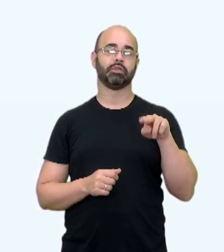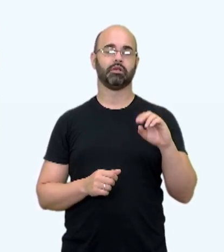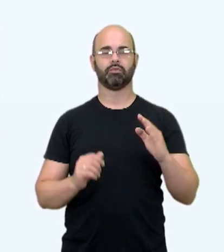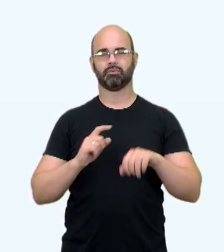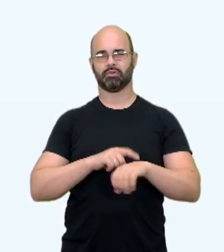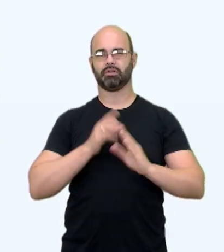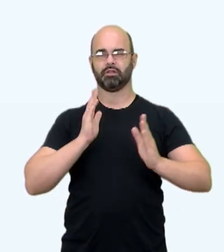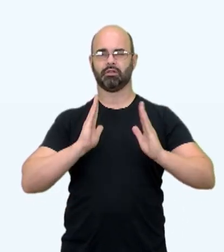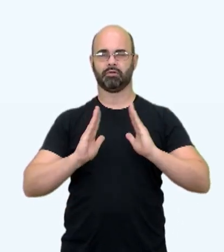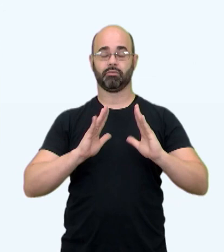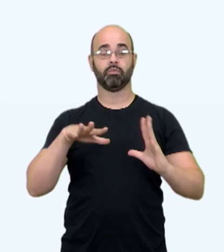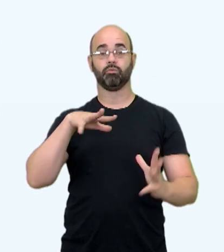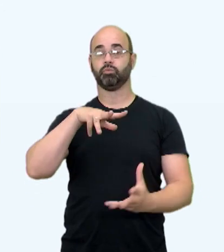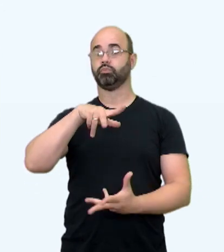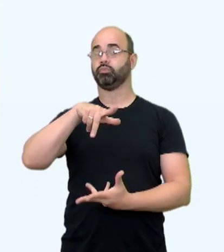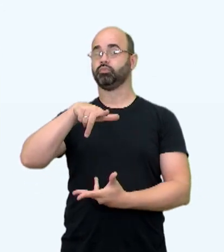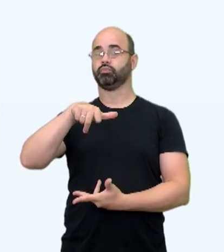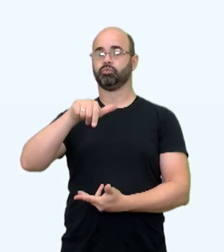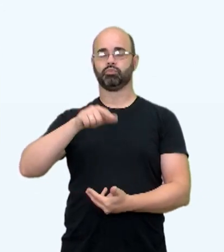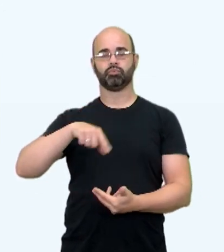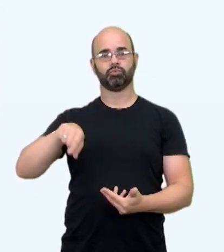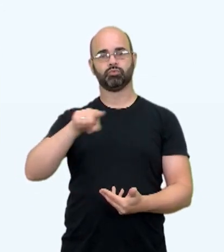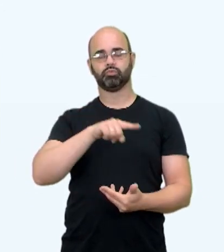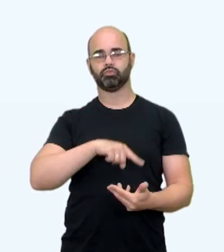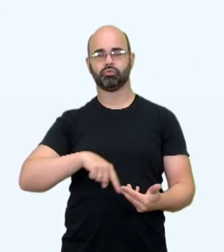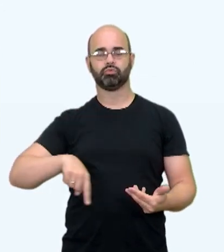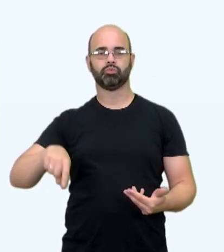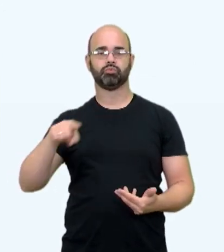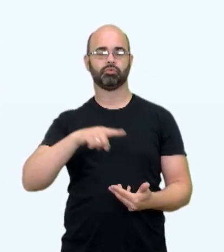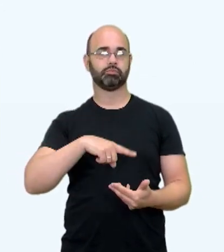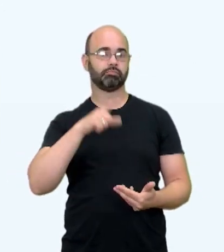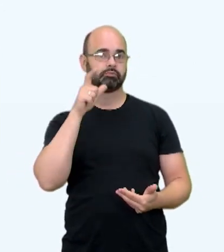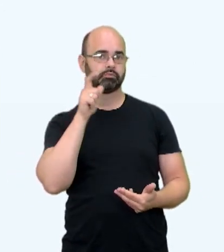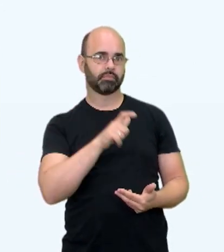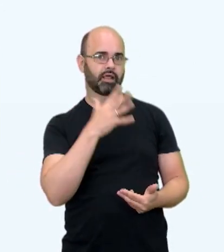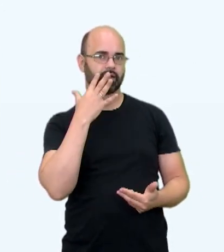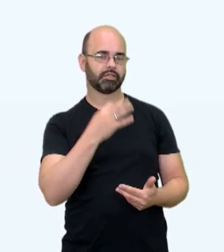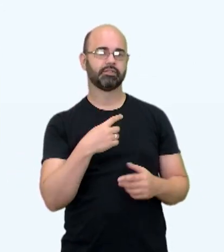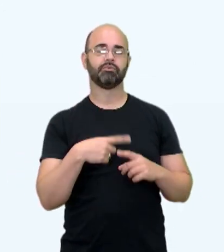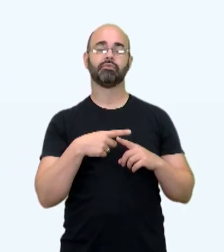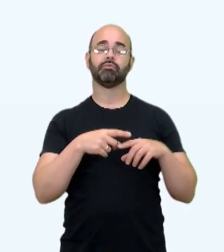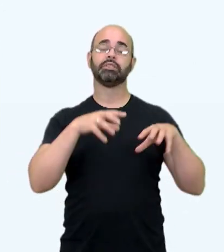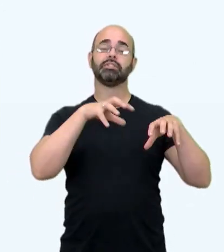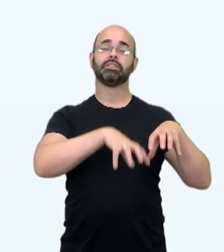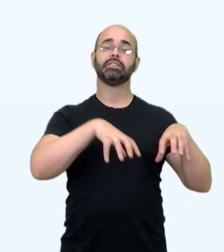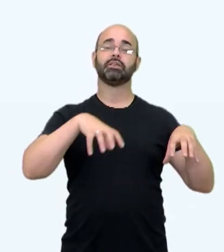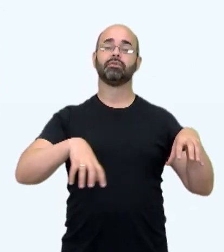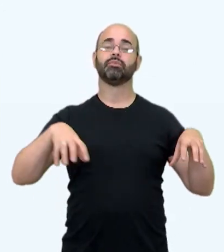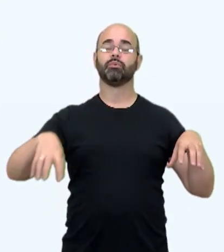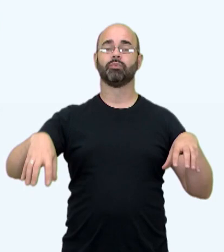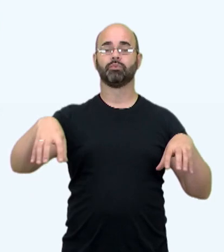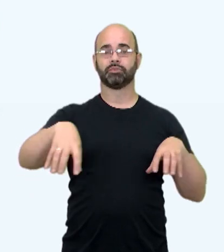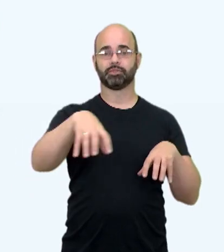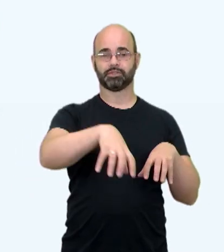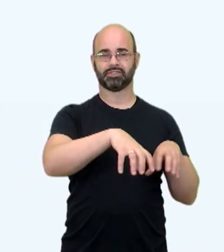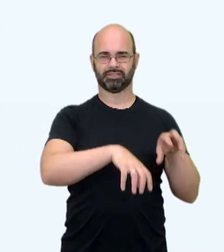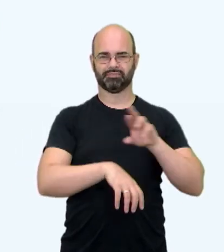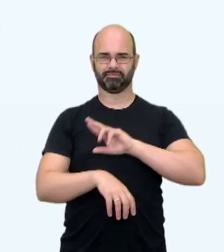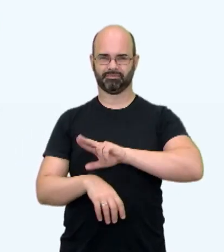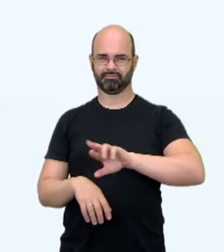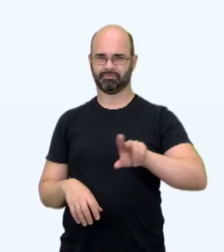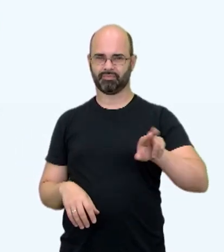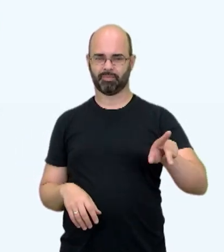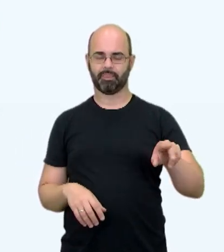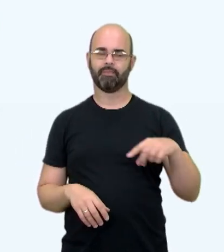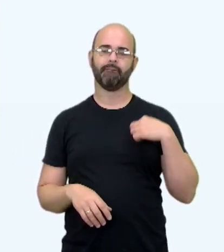escala mundial, né? É uma discussão que está sendo levada por vários setores, e é muito importante que a gente que trabalha